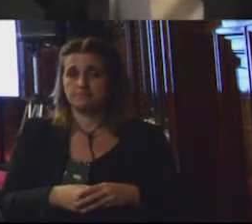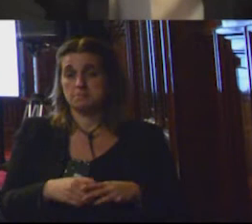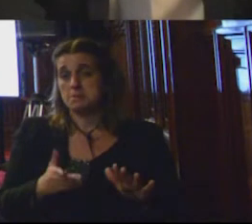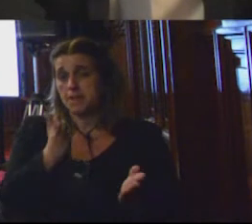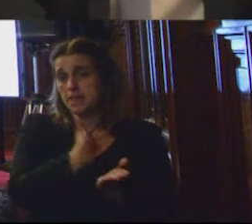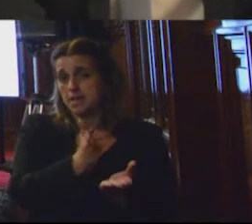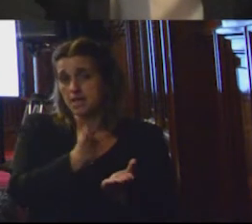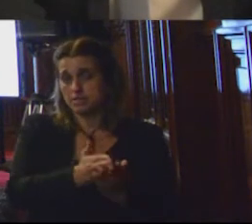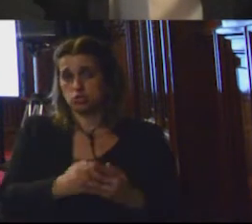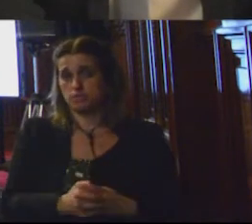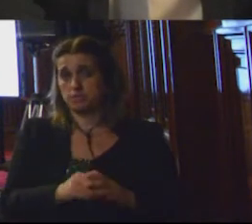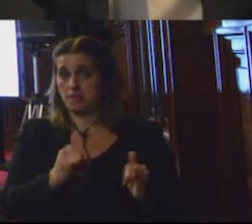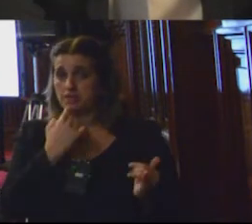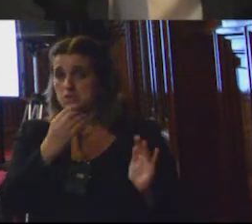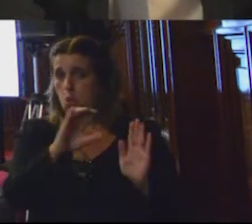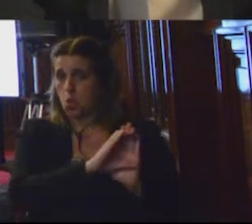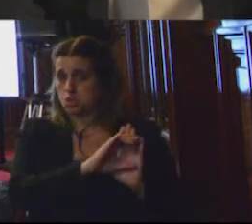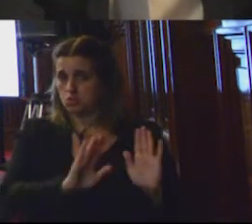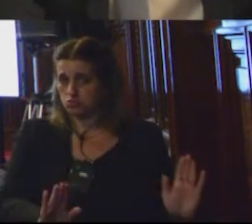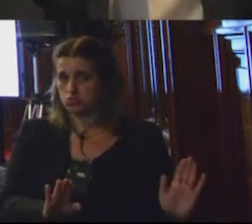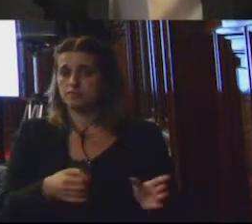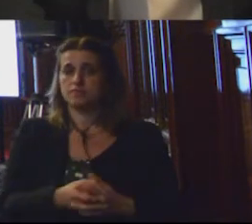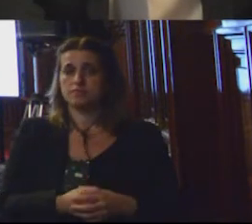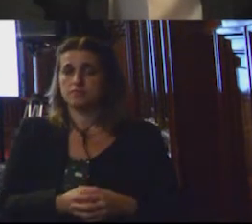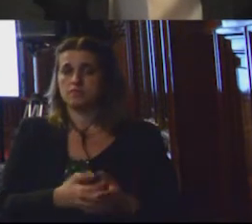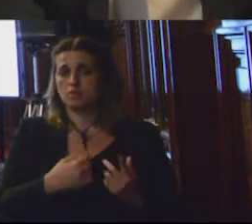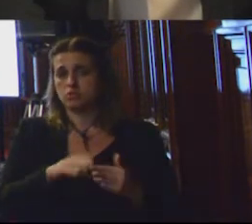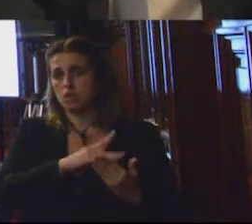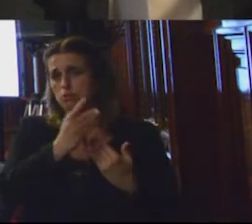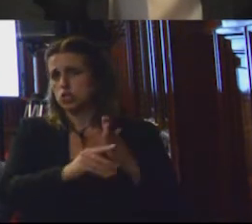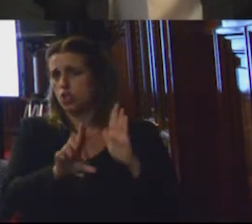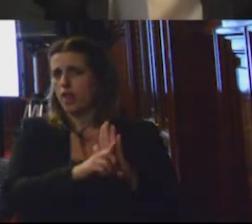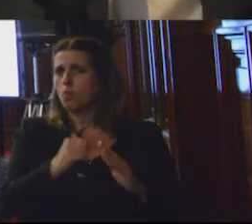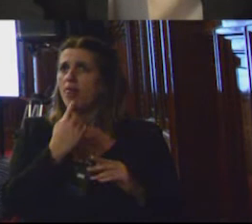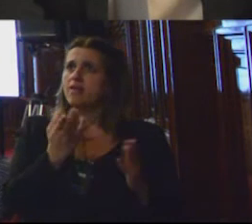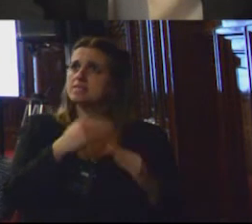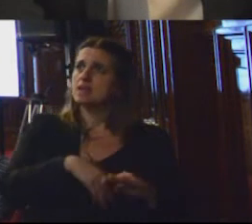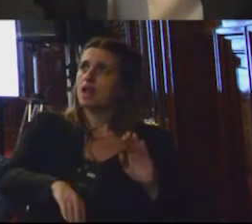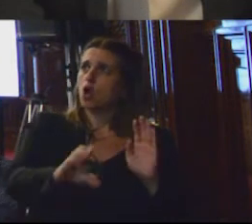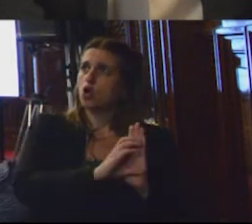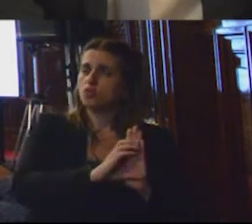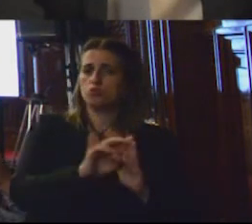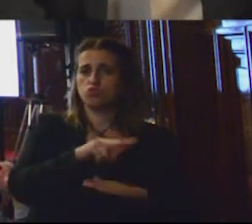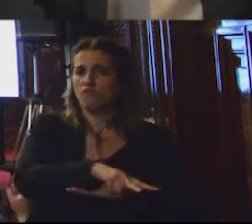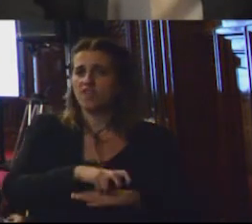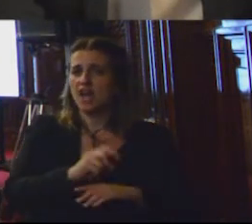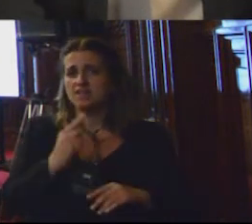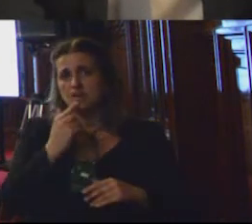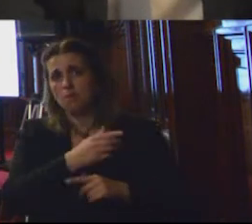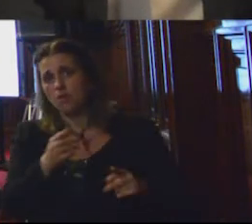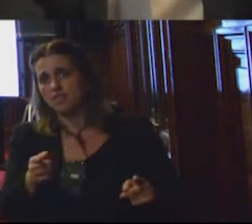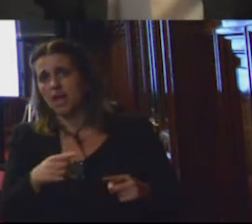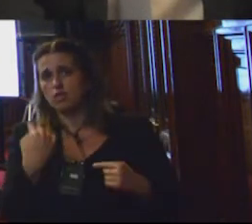De acordo com o relator do projeto de lei, não se pode admitir que a contribuição sindical seja imposta a todos os integrantes